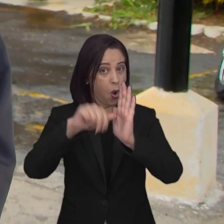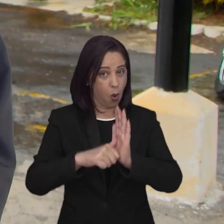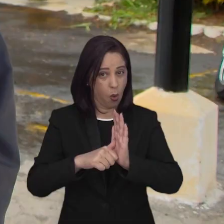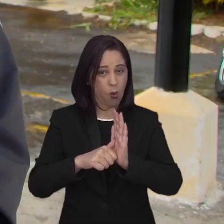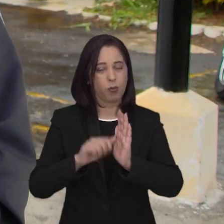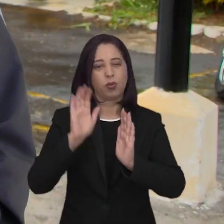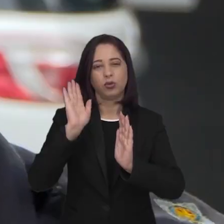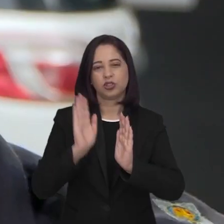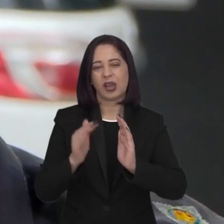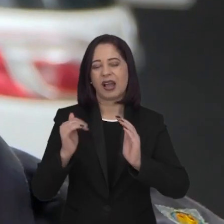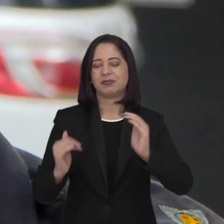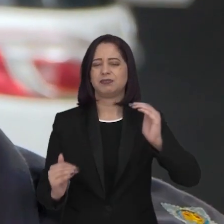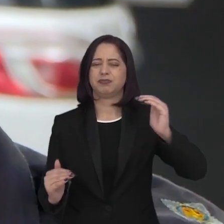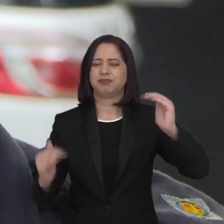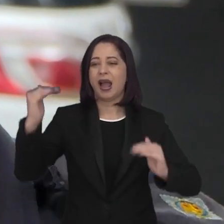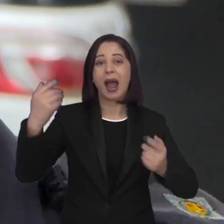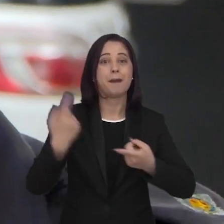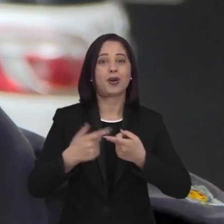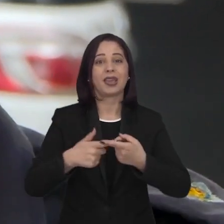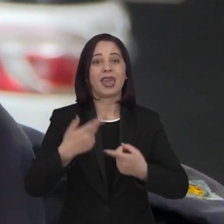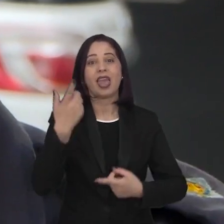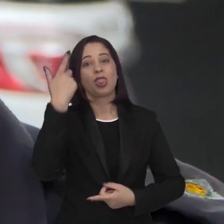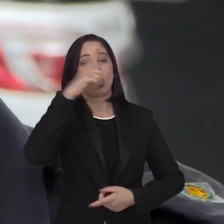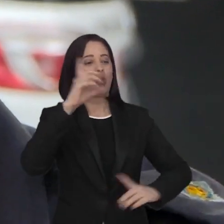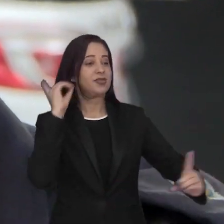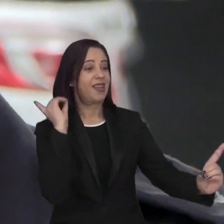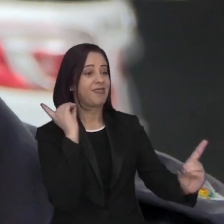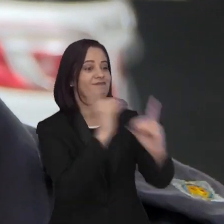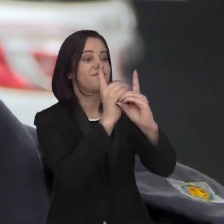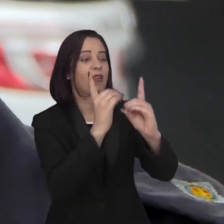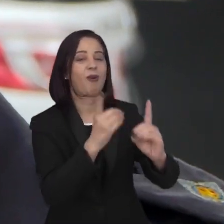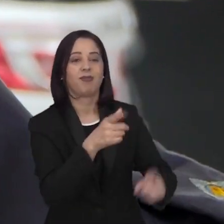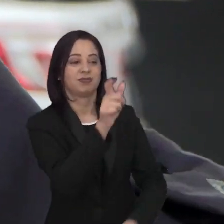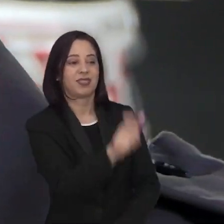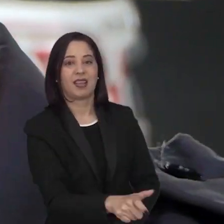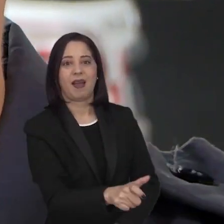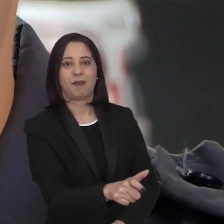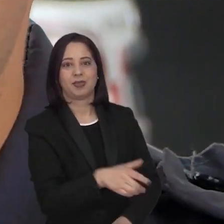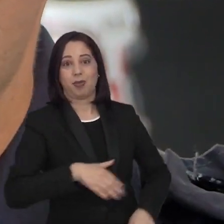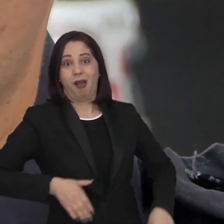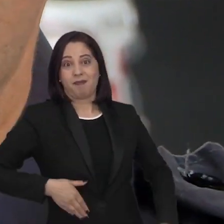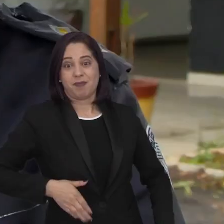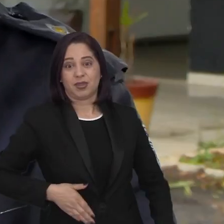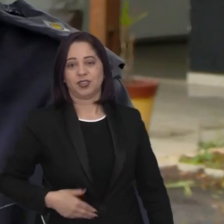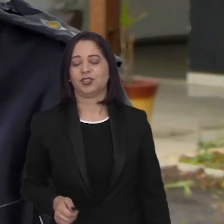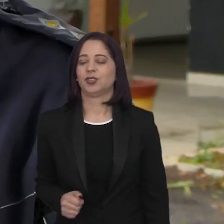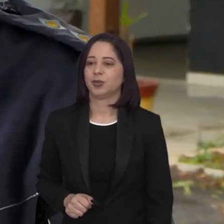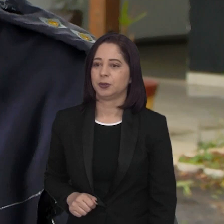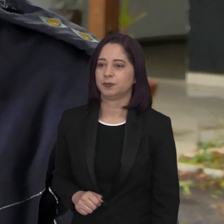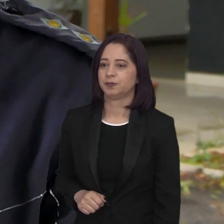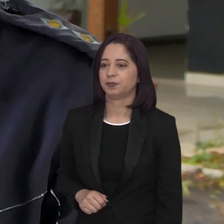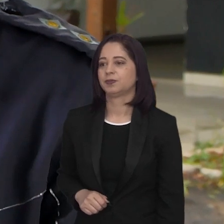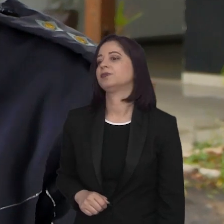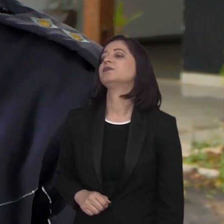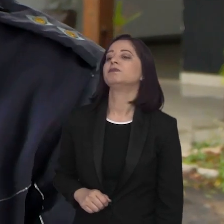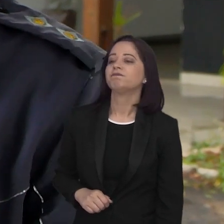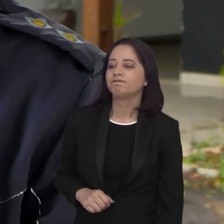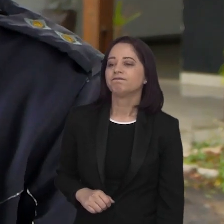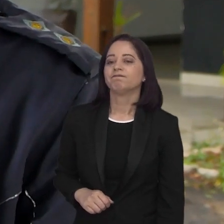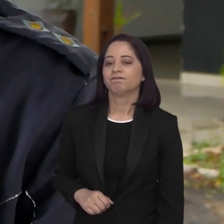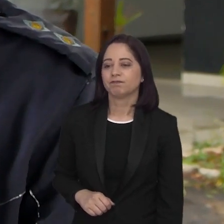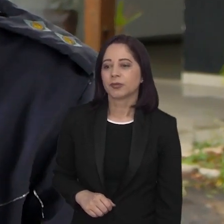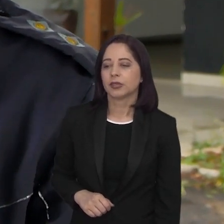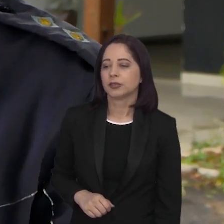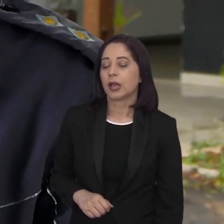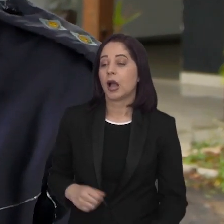o número de furtos é maior pela dificuldade de identificar e localizar os suspeitos. Como o roubo ele é mais fácil